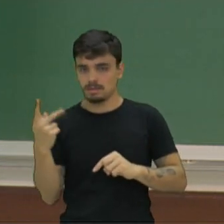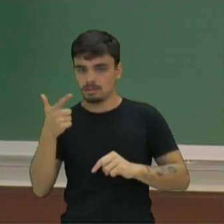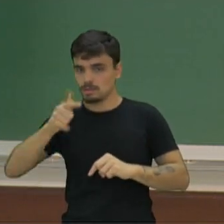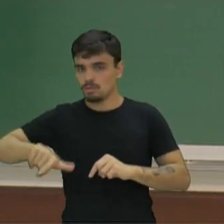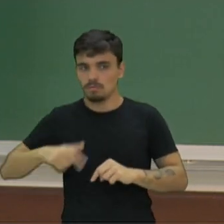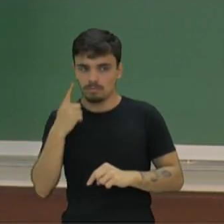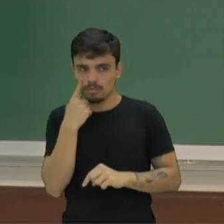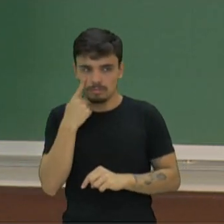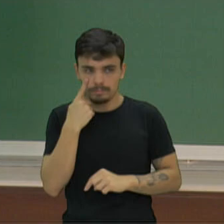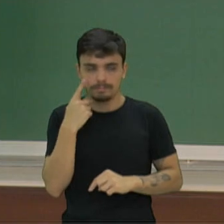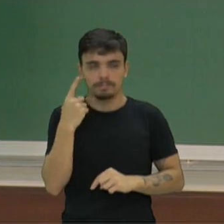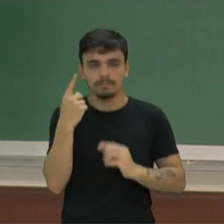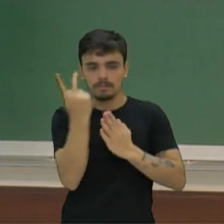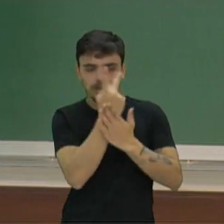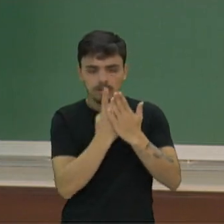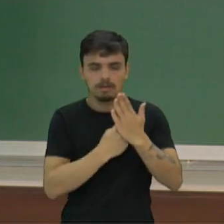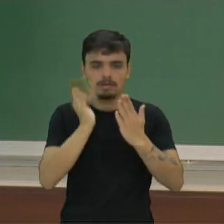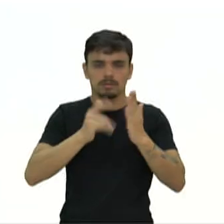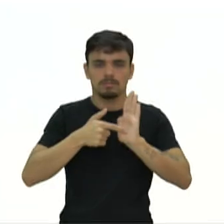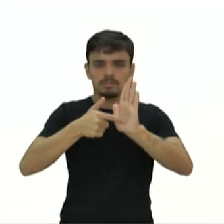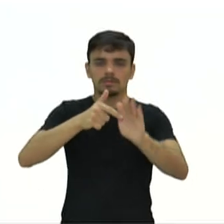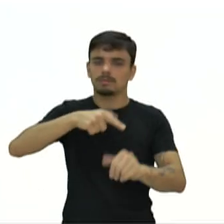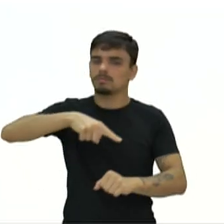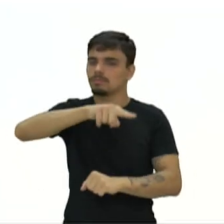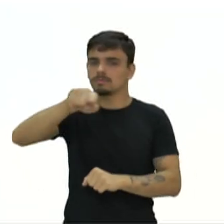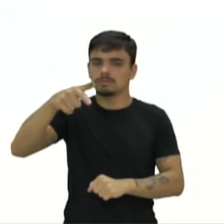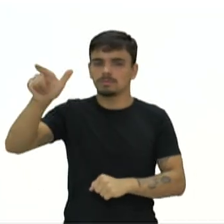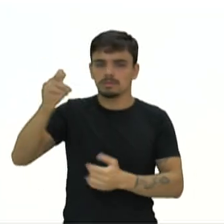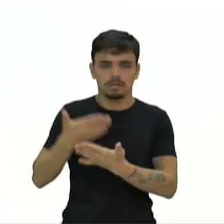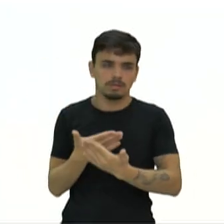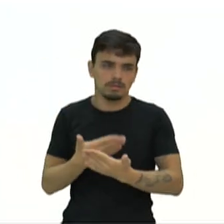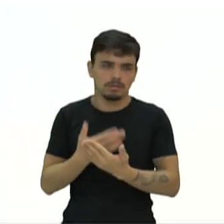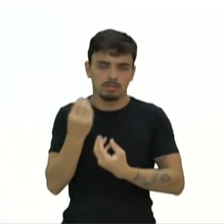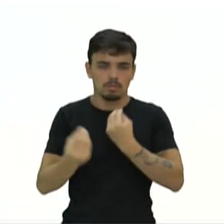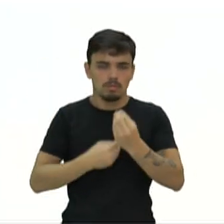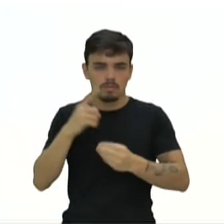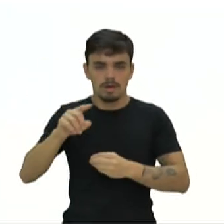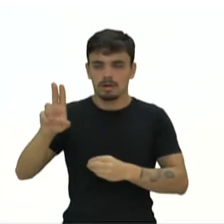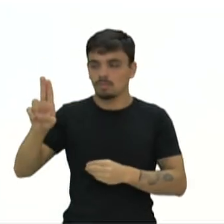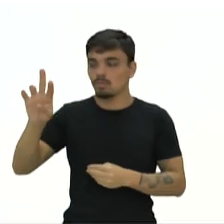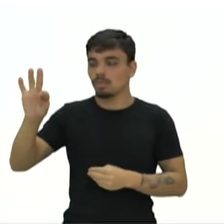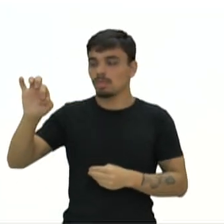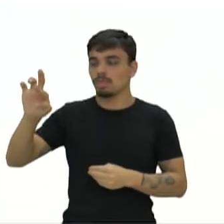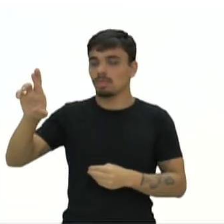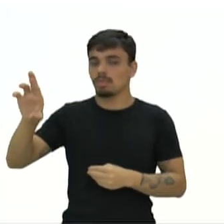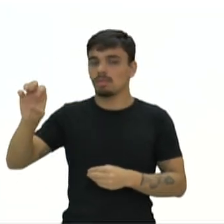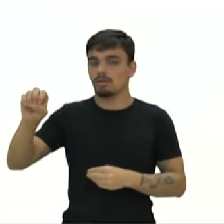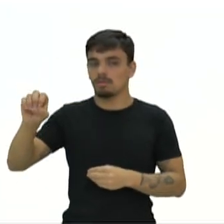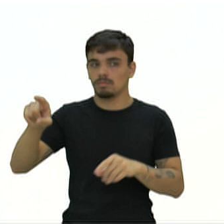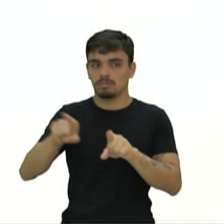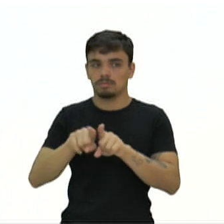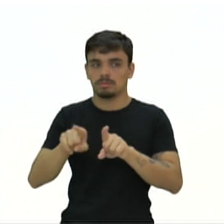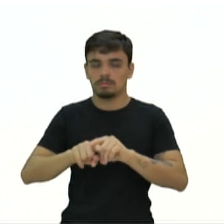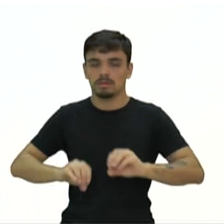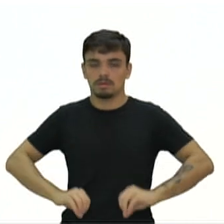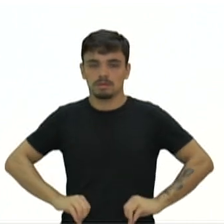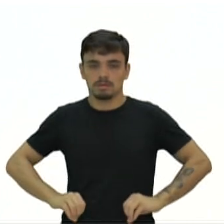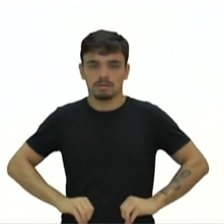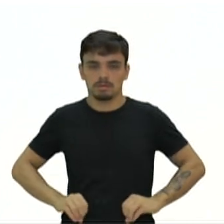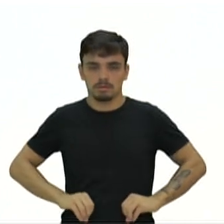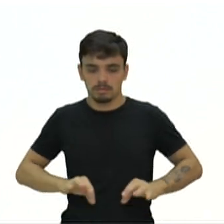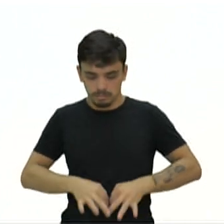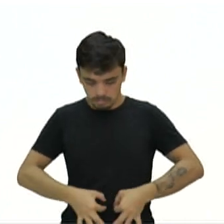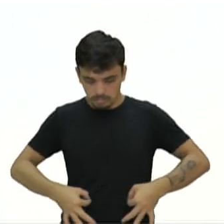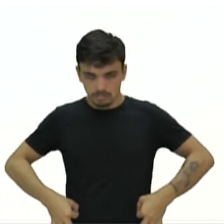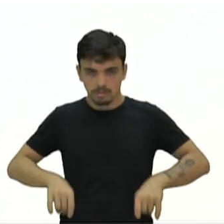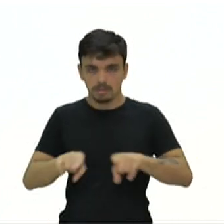a ilustração, já mostrei essa ilustração numa outra aula para vocês também. Aqui o útero, aqui os ovários, as tubas uterinas,